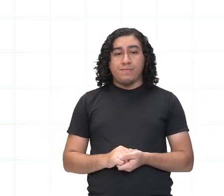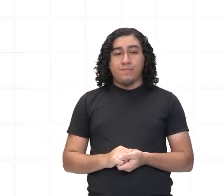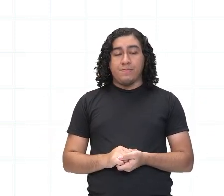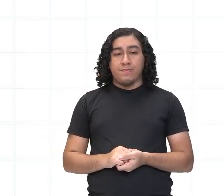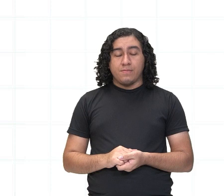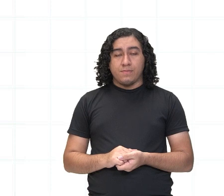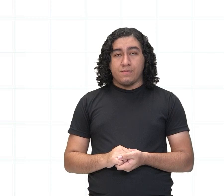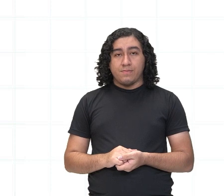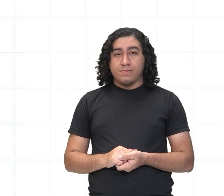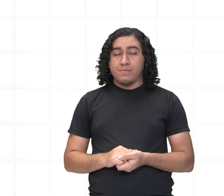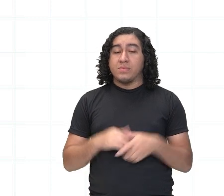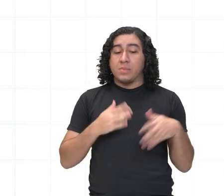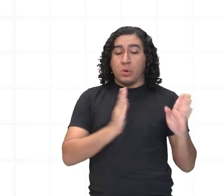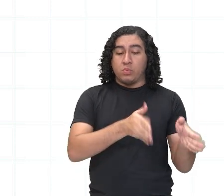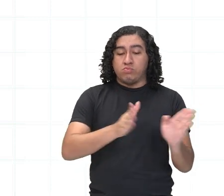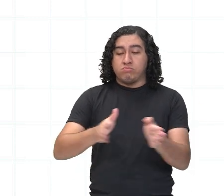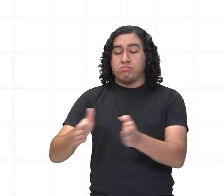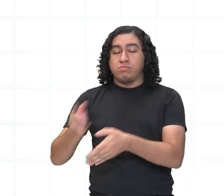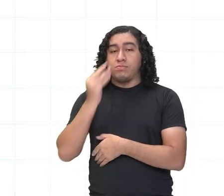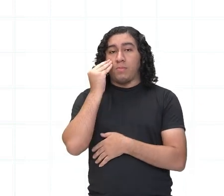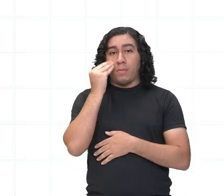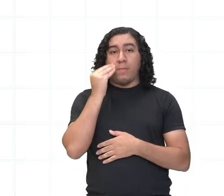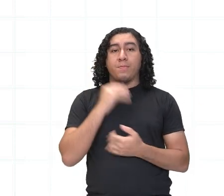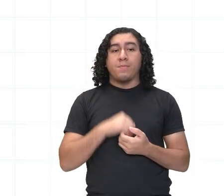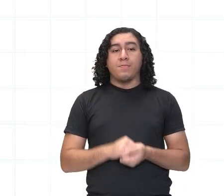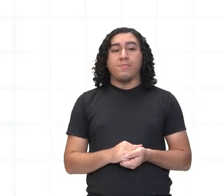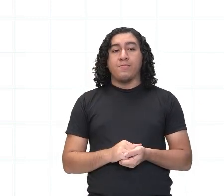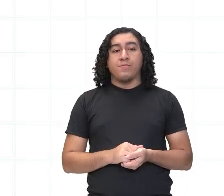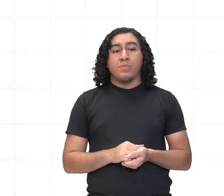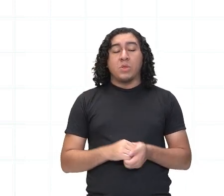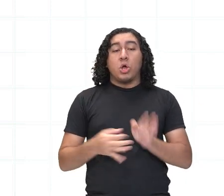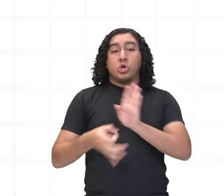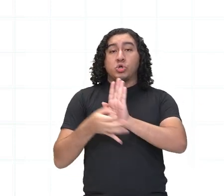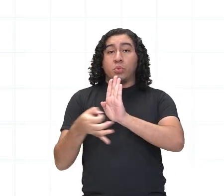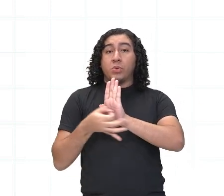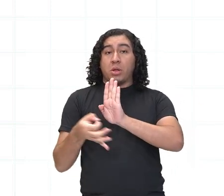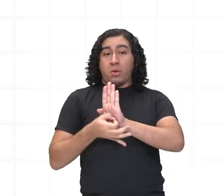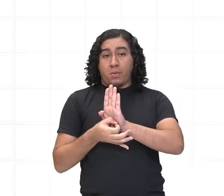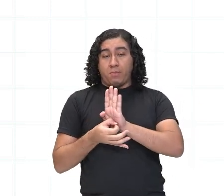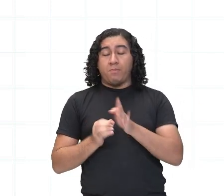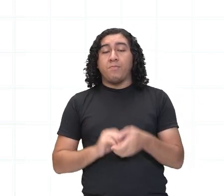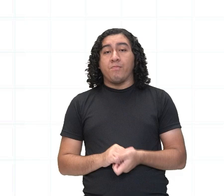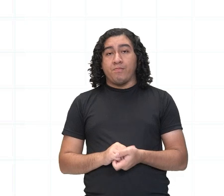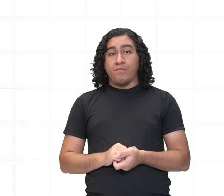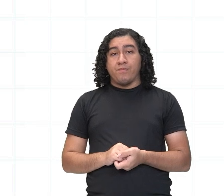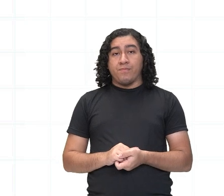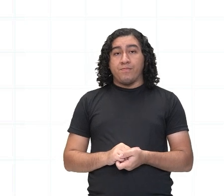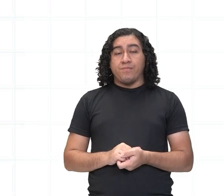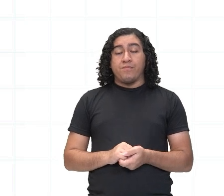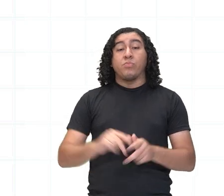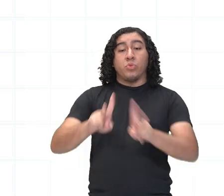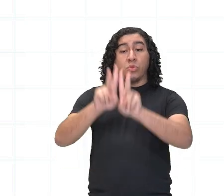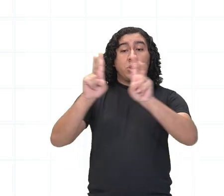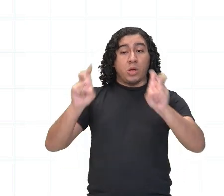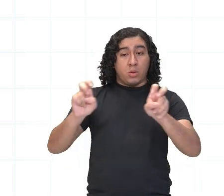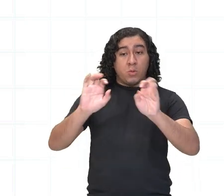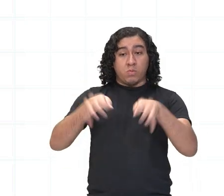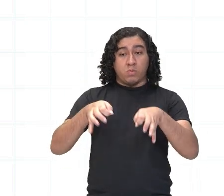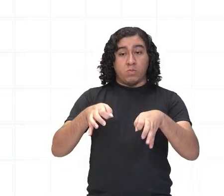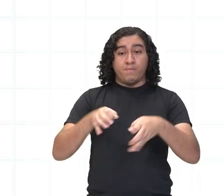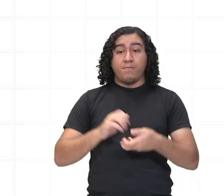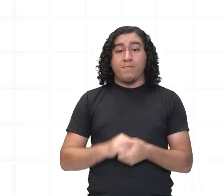um passo a passo desse processo. Então, o artigo de opinião, pode avançar, por favor? Parte de um tema,